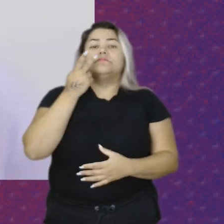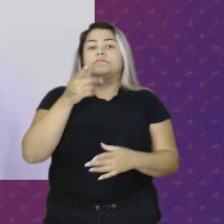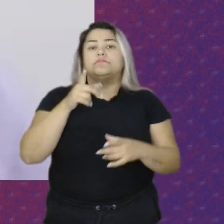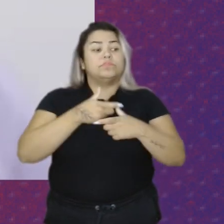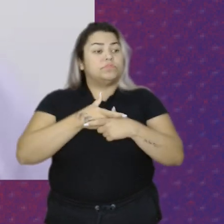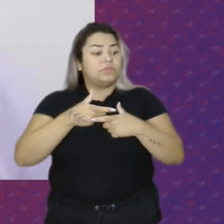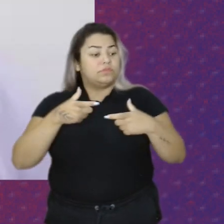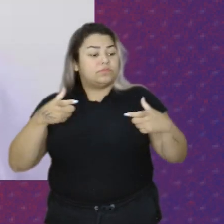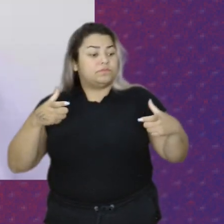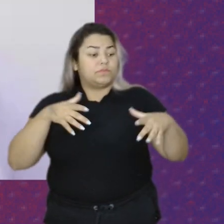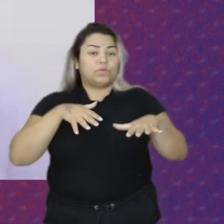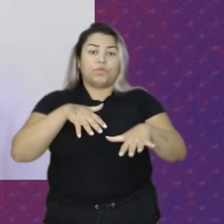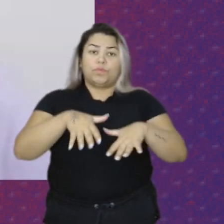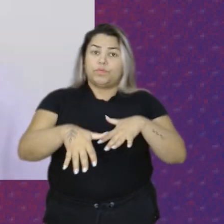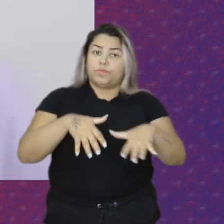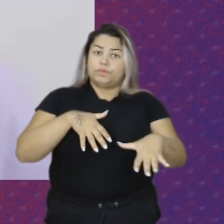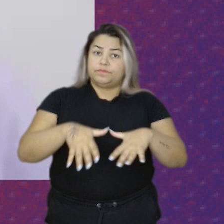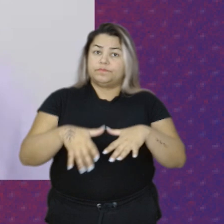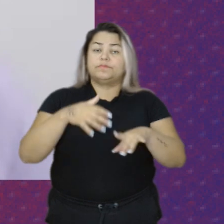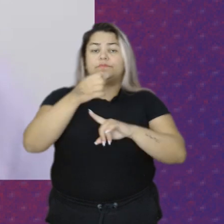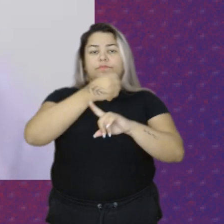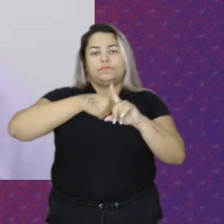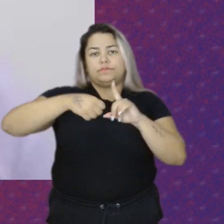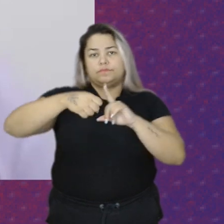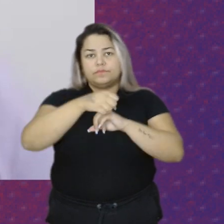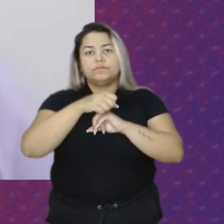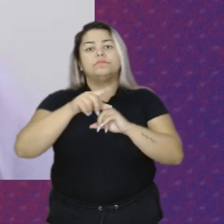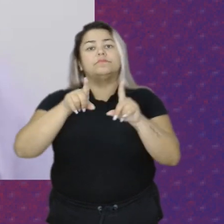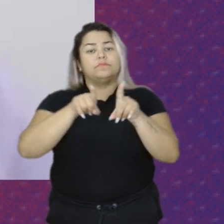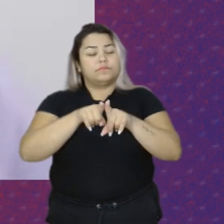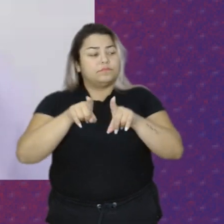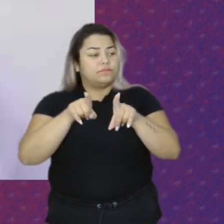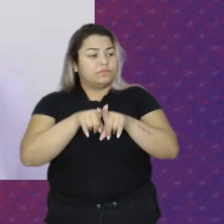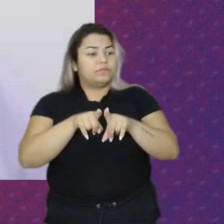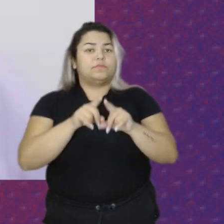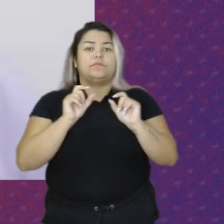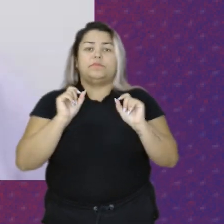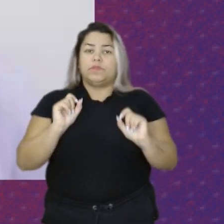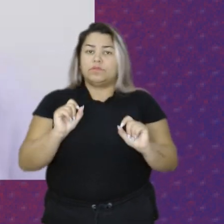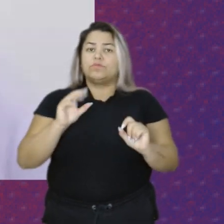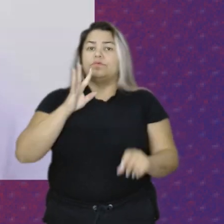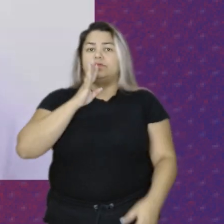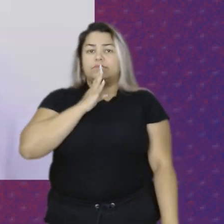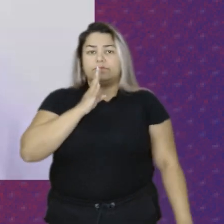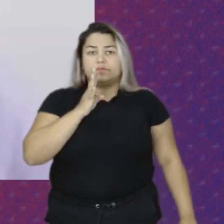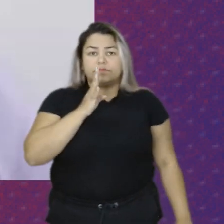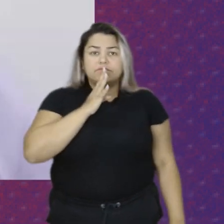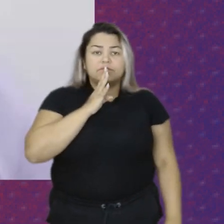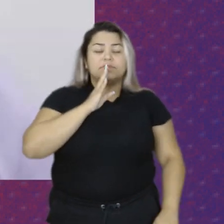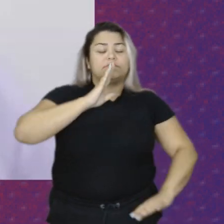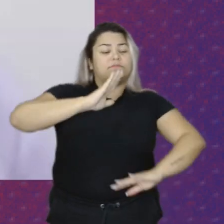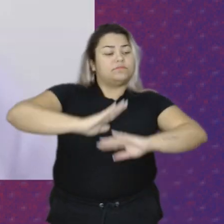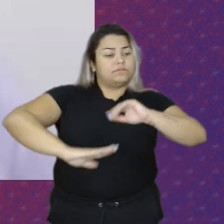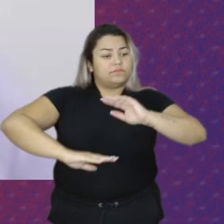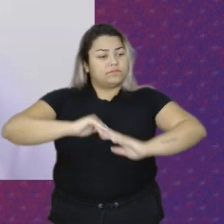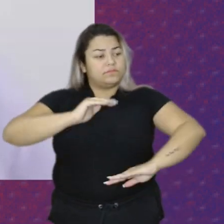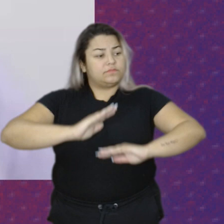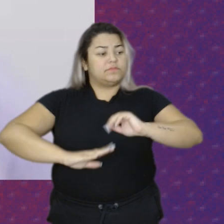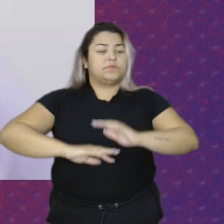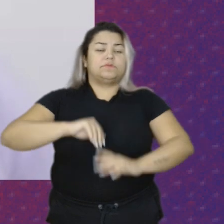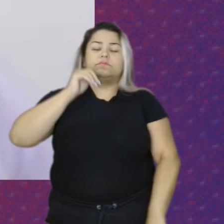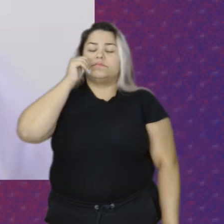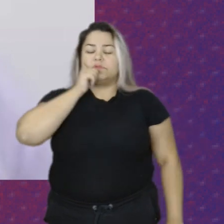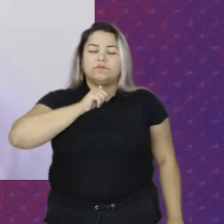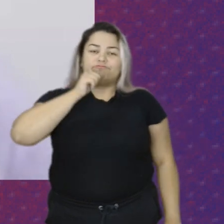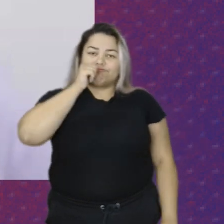dessa mobilização social, isso diz de um reconhecimento das ações dessas mulheres na